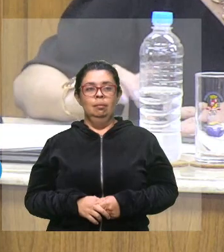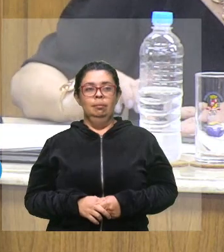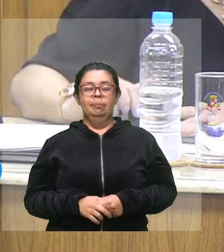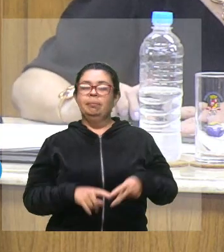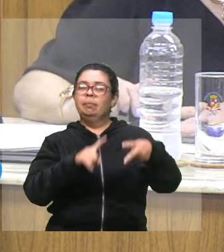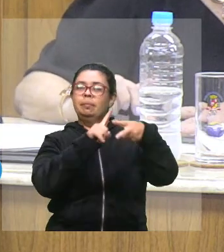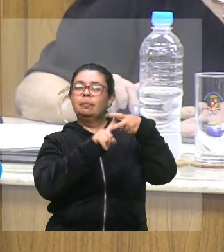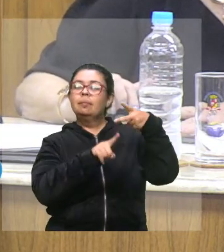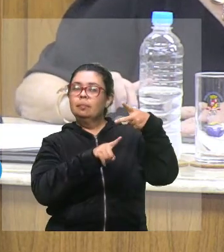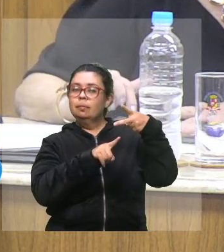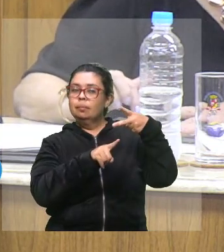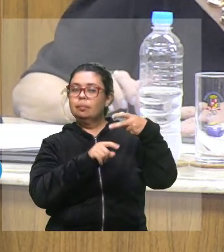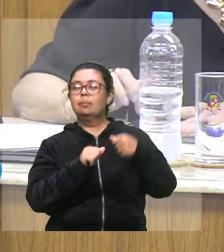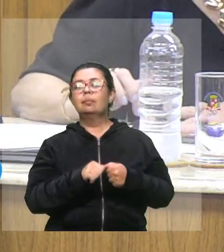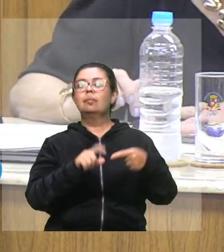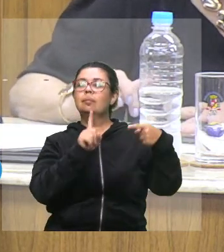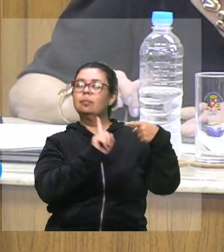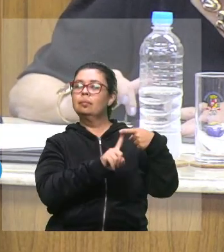situações. A primeira,